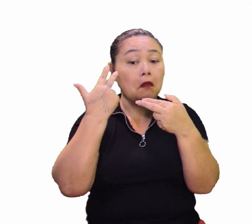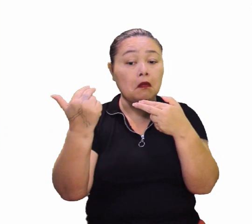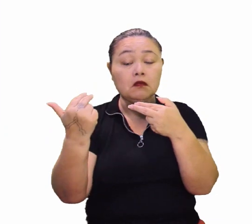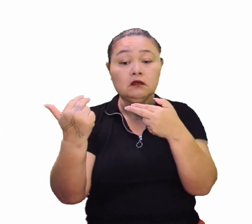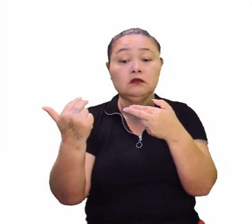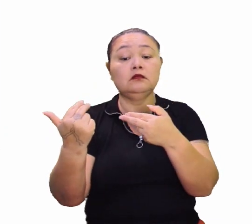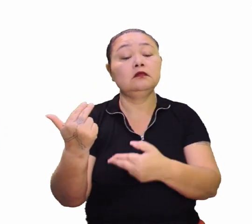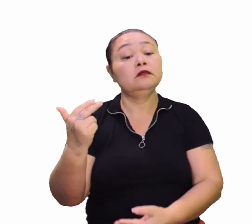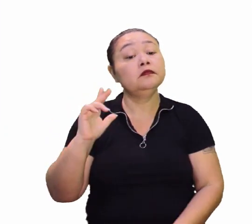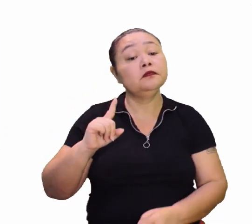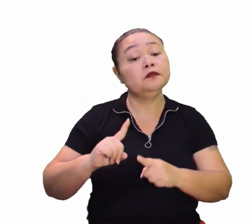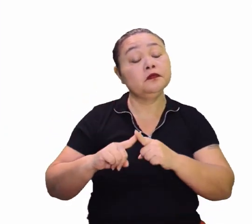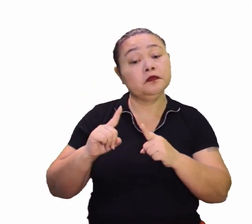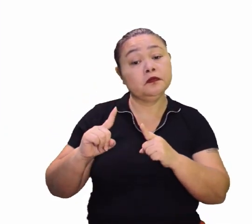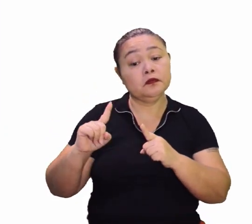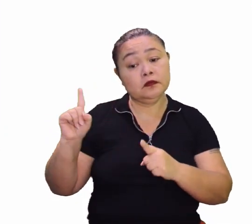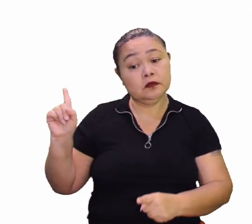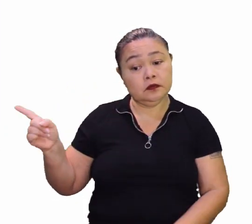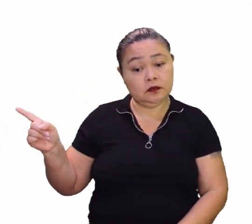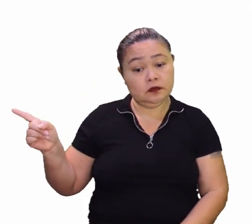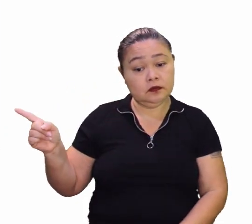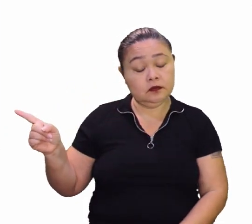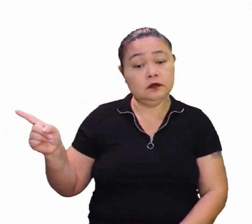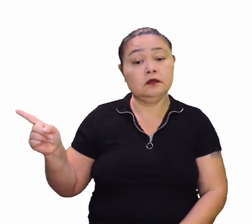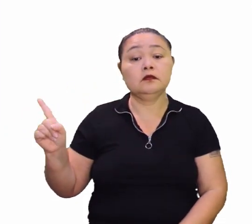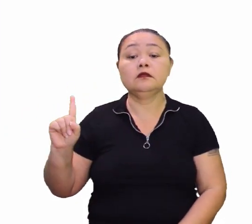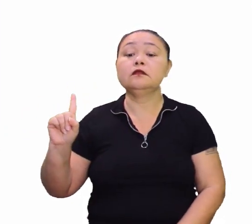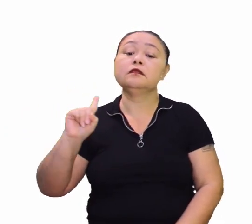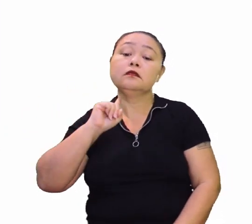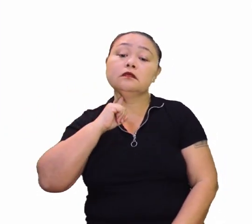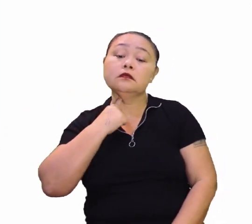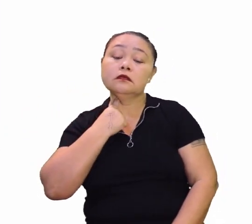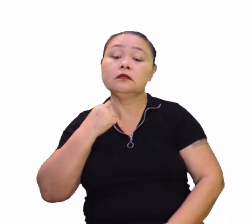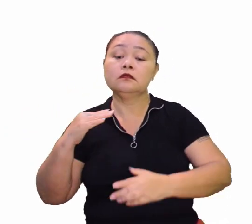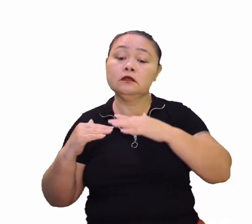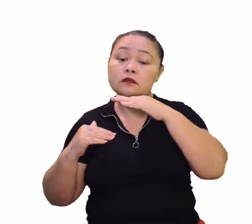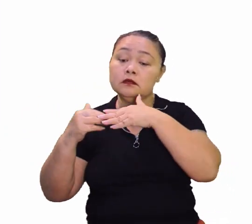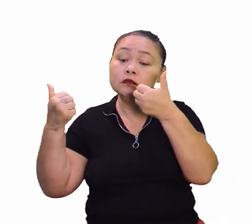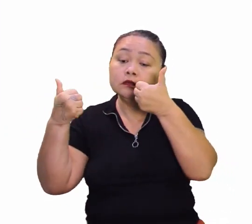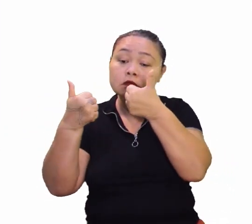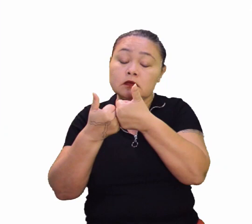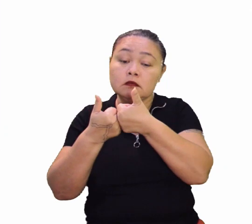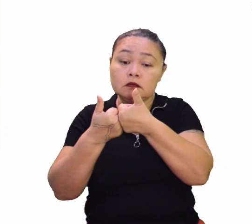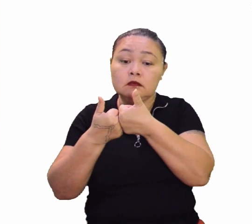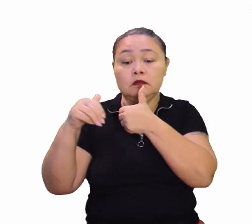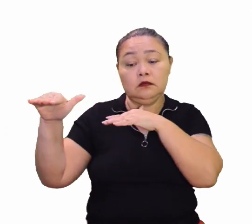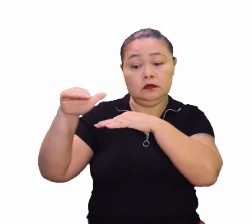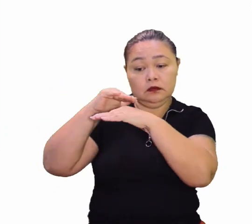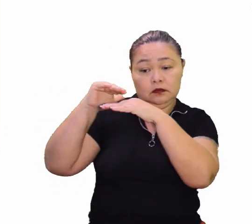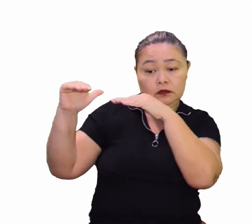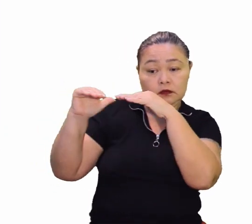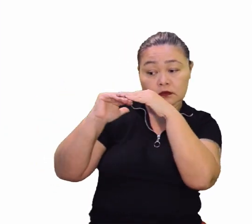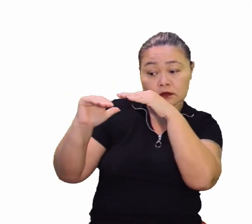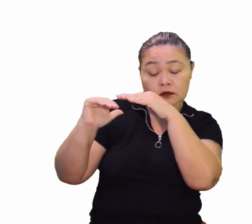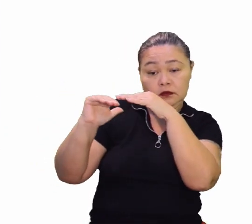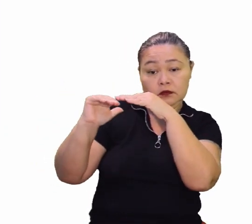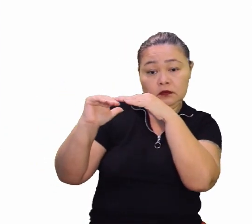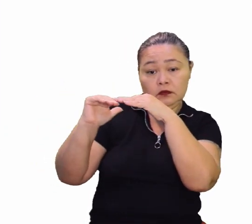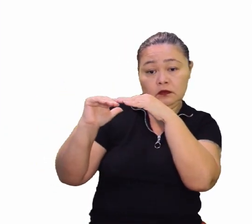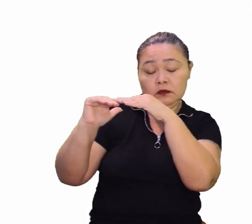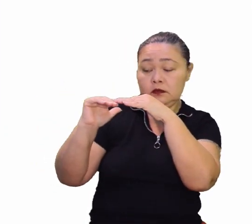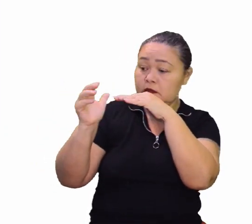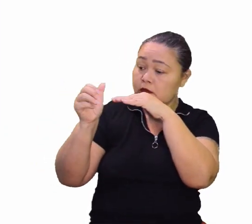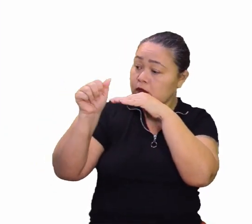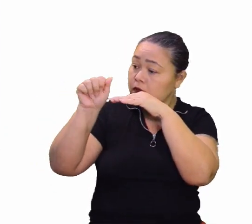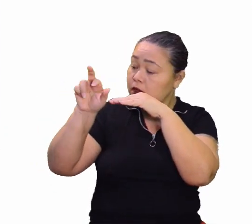normal. Mas na inversão térmica, os poluentes concentram próximos à superfície, e aí a gente tem